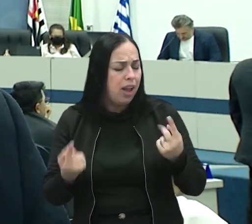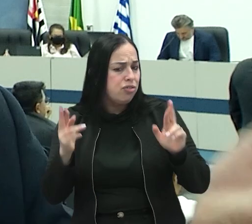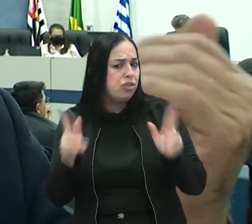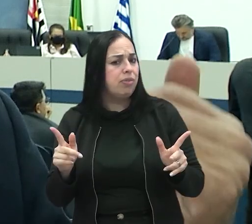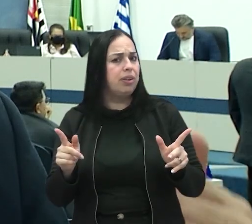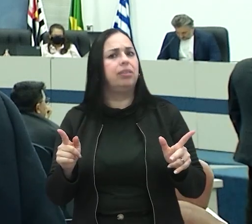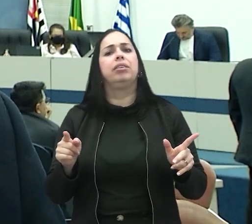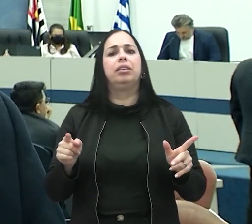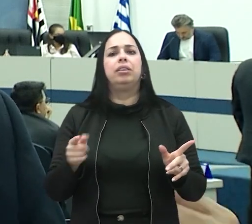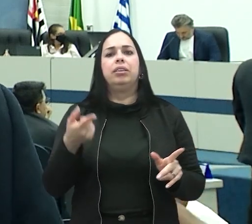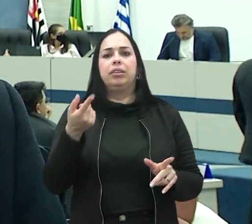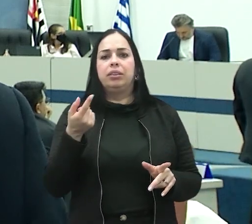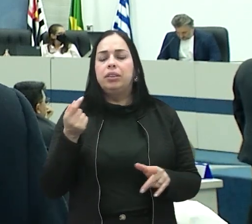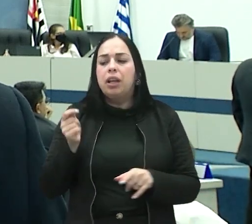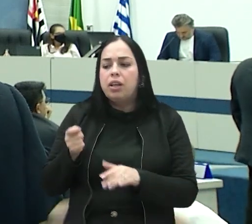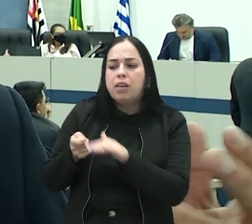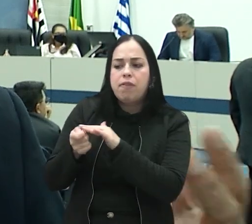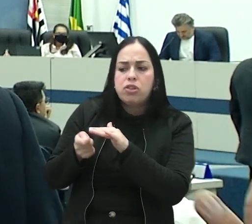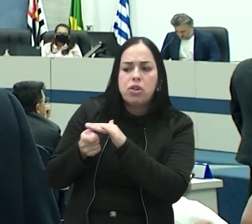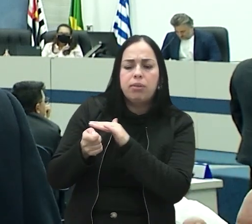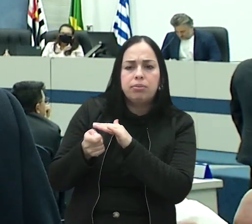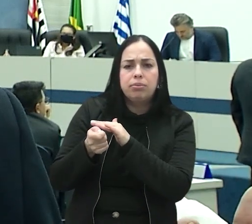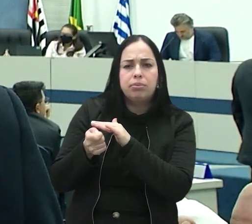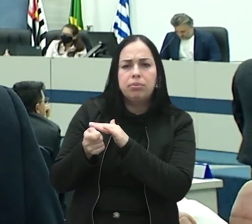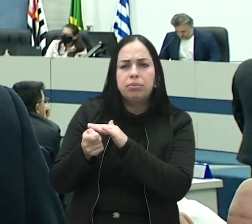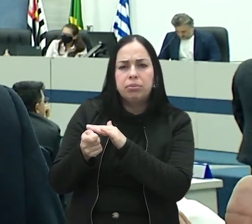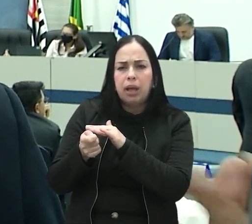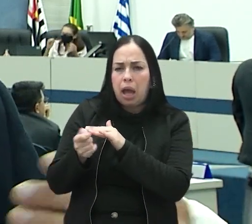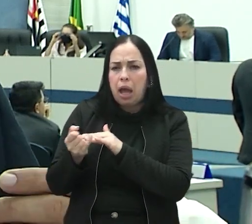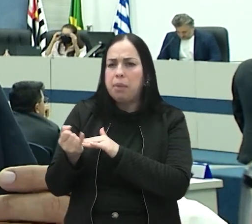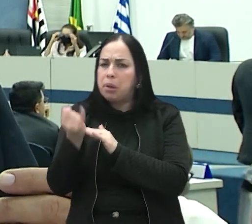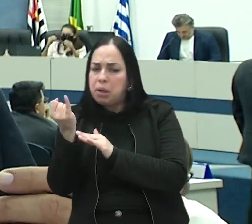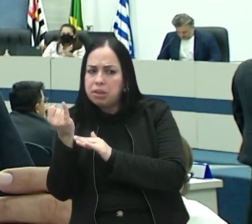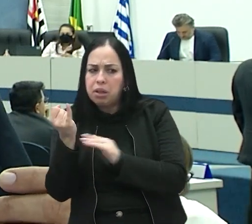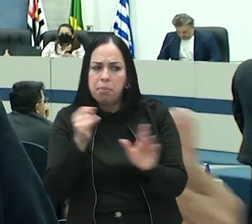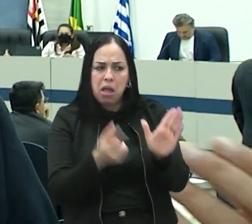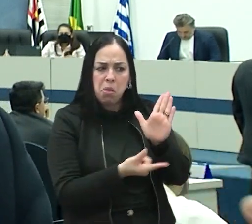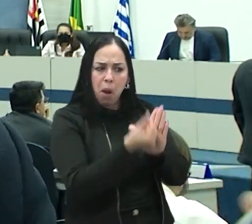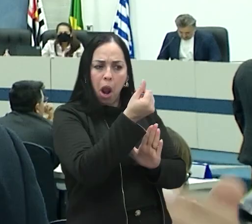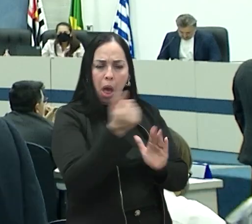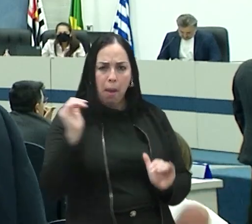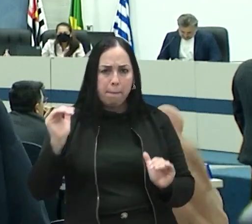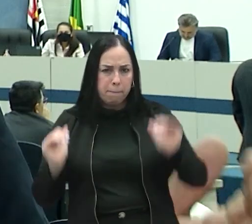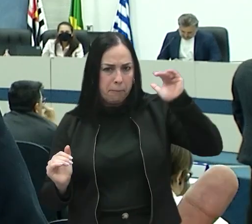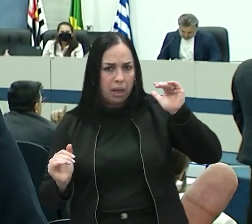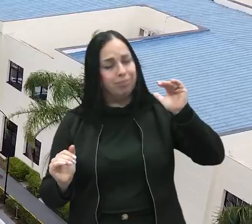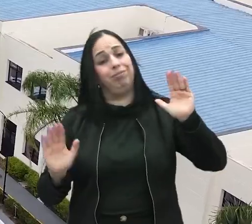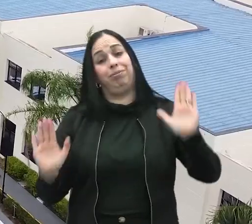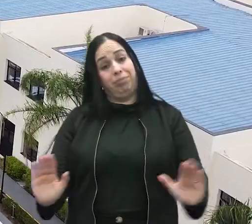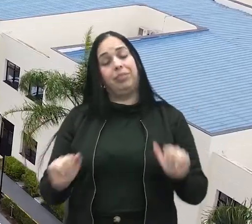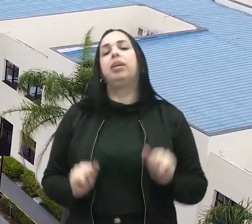Será que o custo de um investimento de proteção é menos importante do que aquilo que vai trazer lucro para